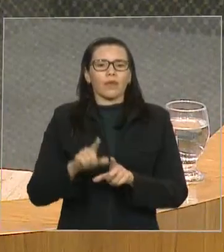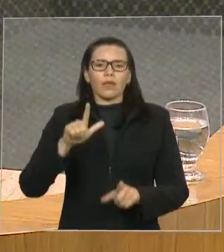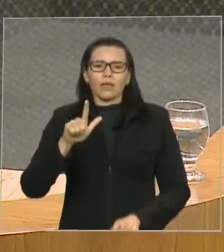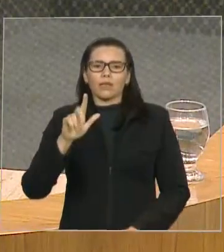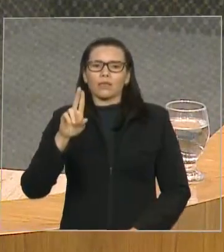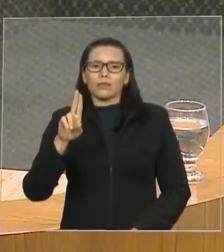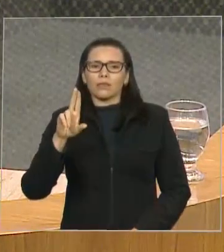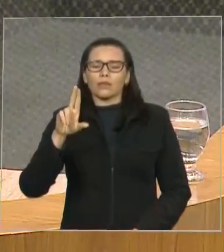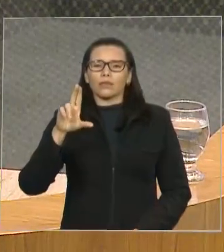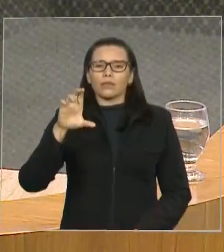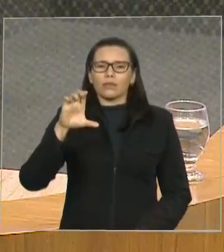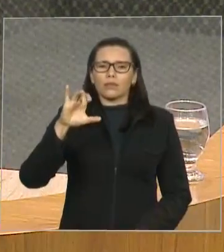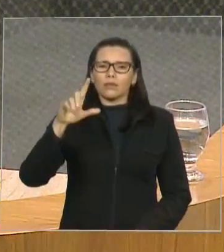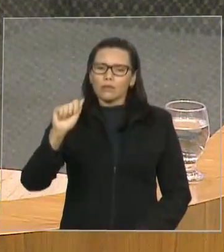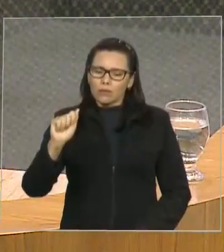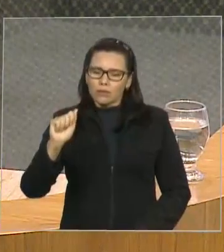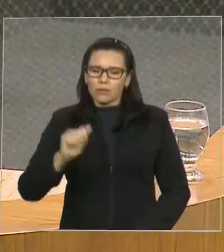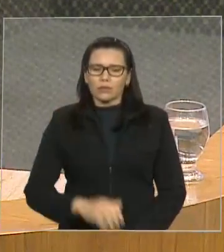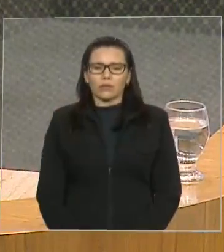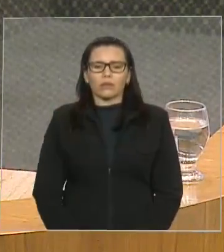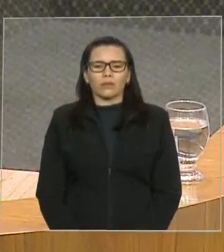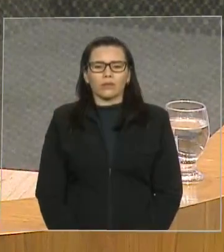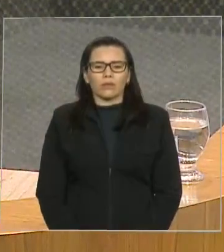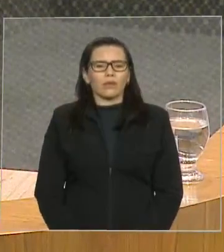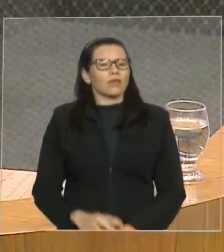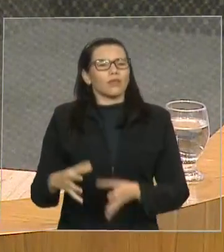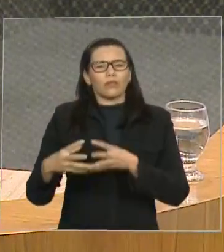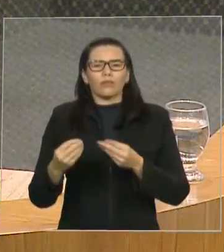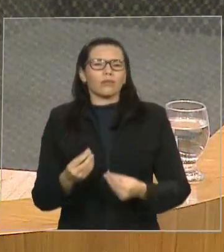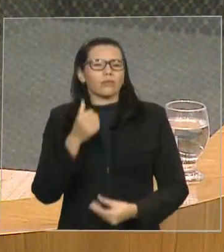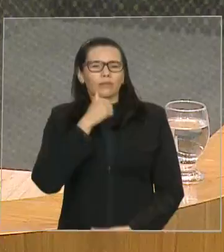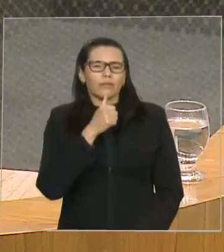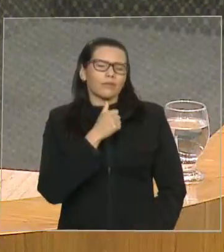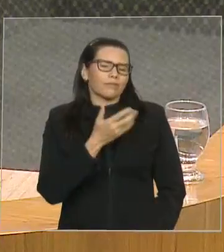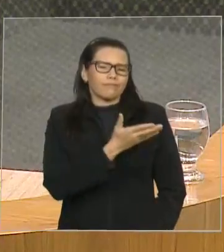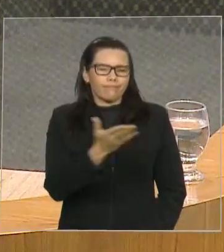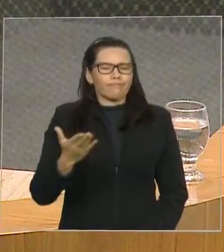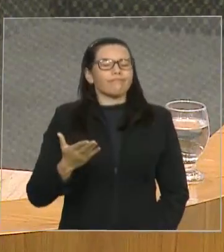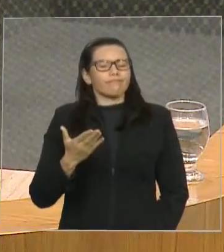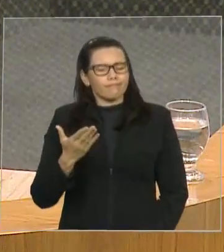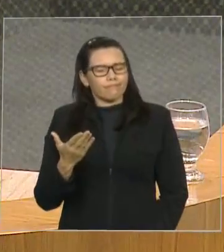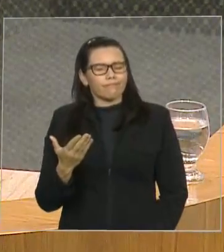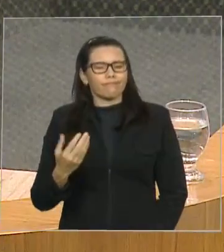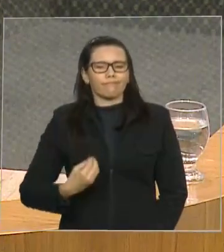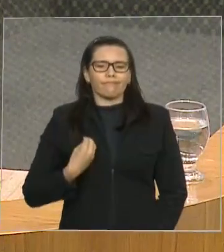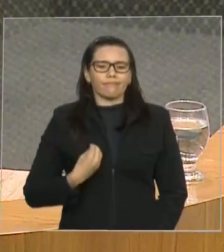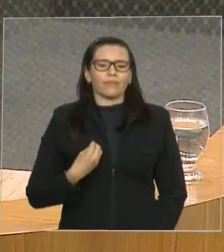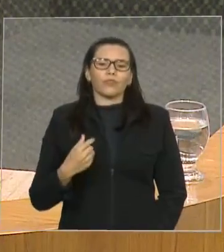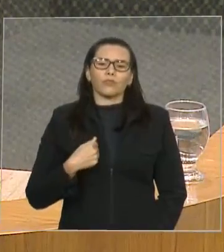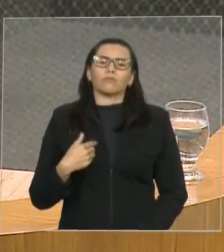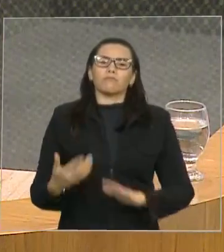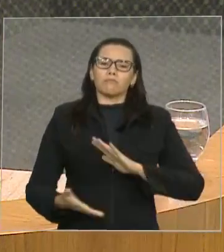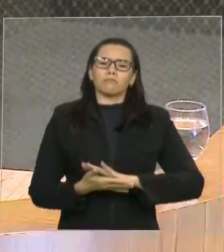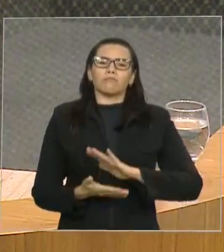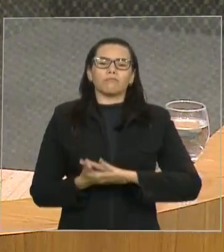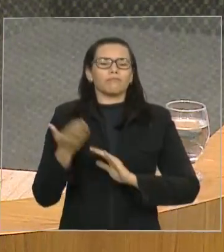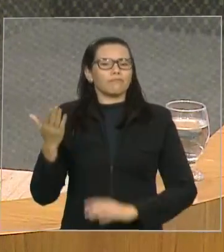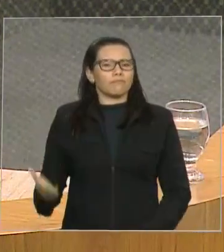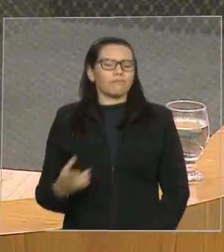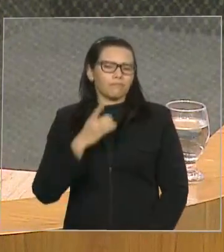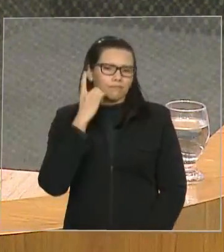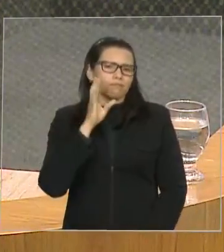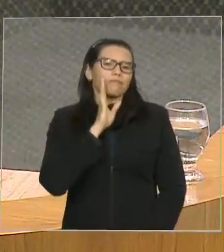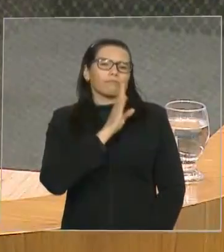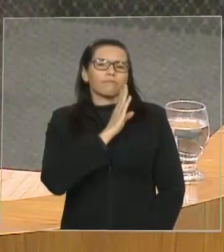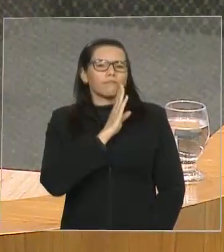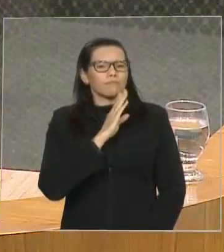aqui presentes. É um momento especial e quero parabenizar ao deputado pela essa iniciativa dessa sessão, porque é um momento de